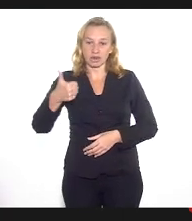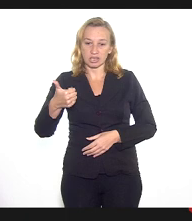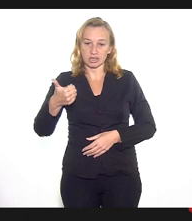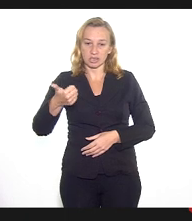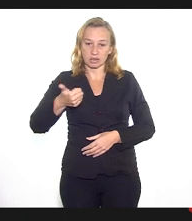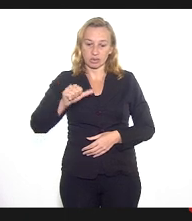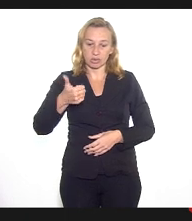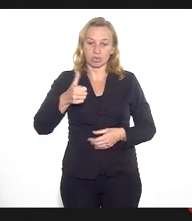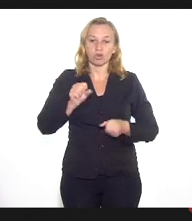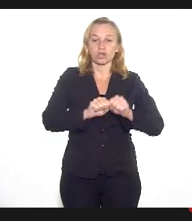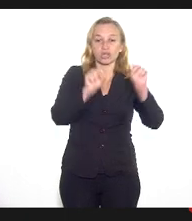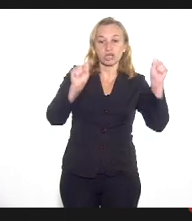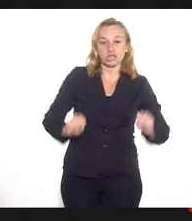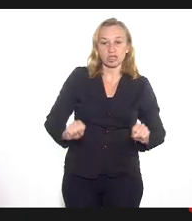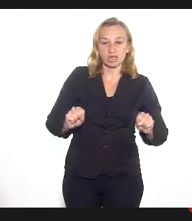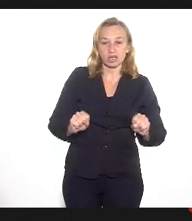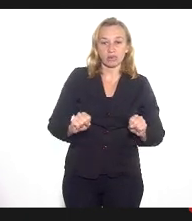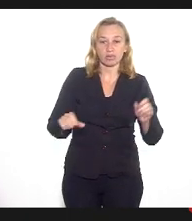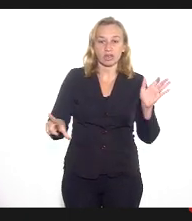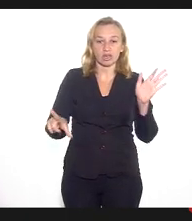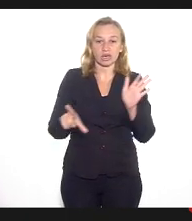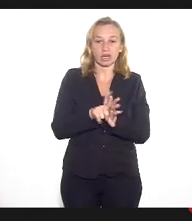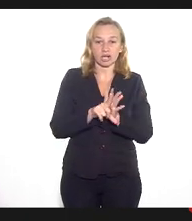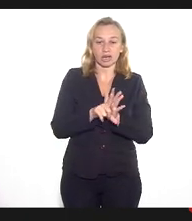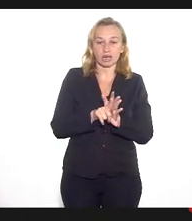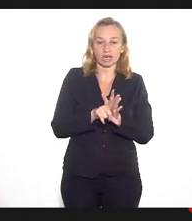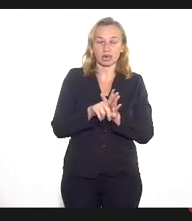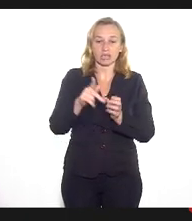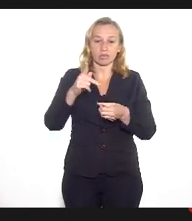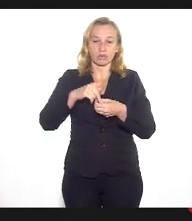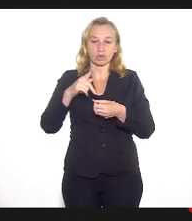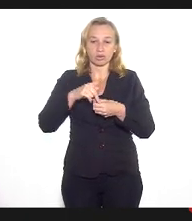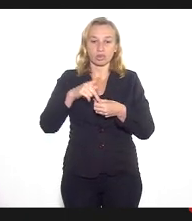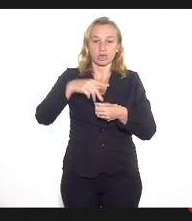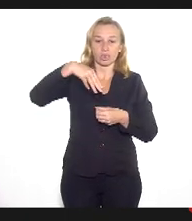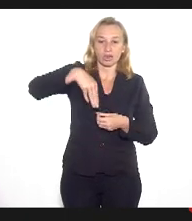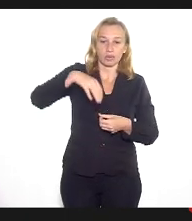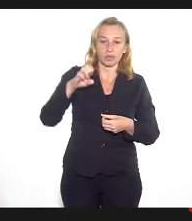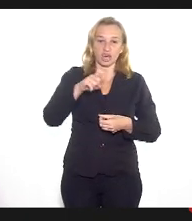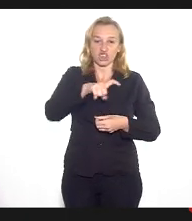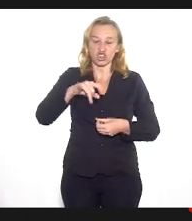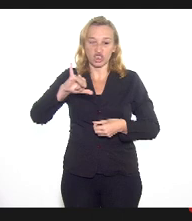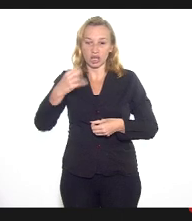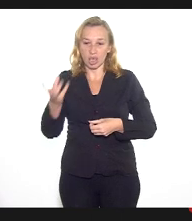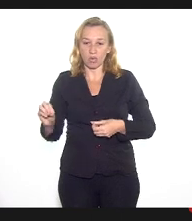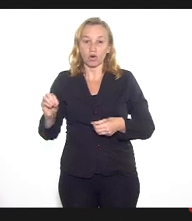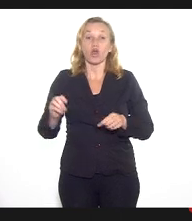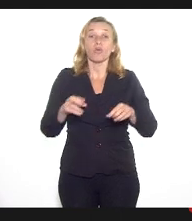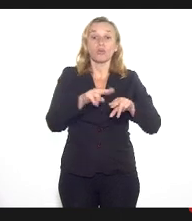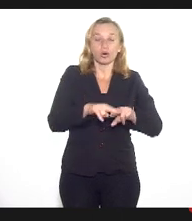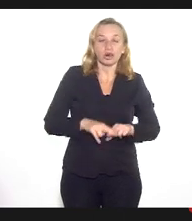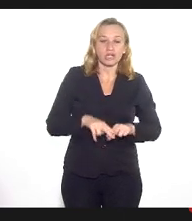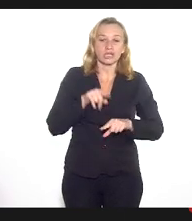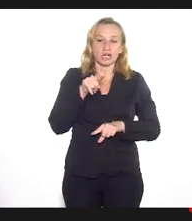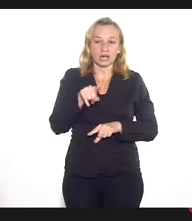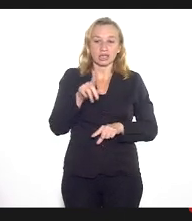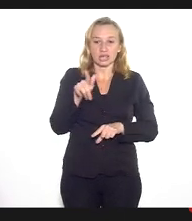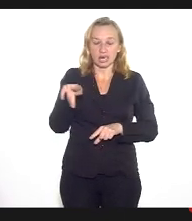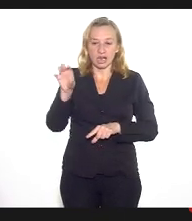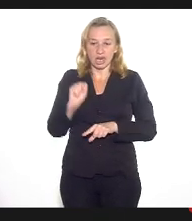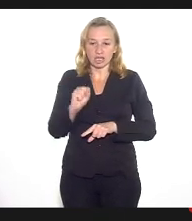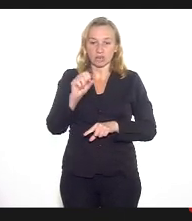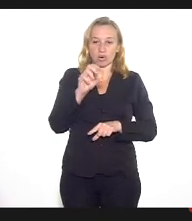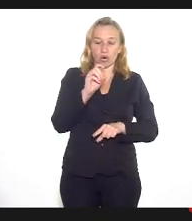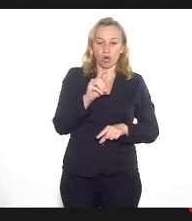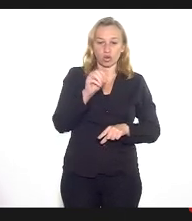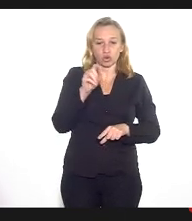ao sistema de escoamento que era existente da Petrobras na plataforma de Mexilhão. Por isso, esse gasoduto de Rota 1,